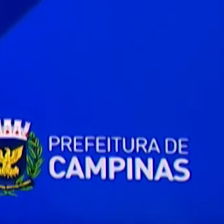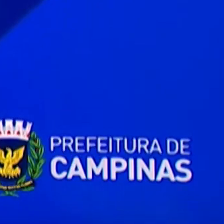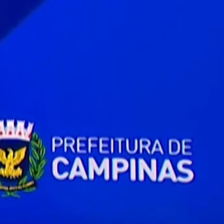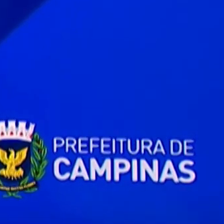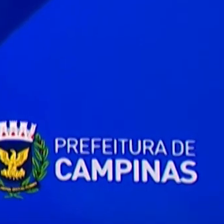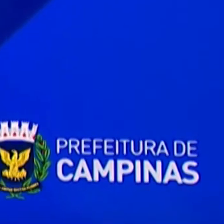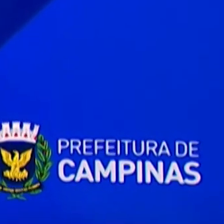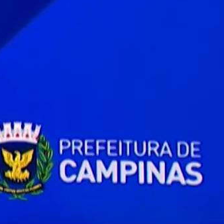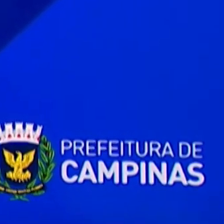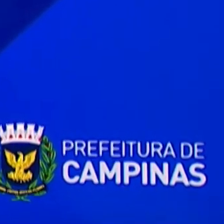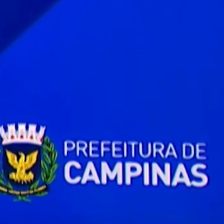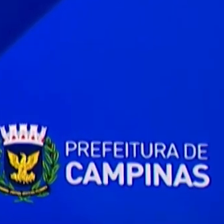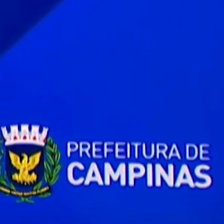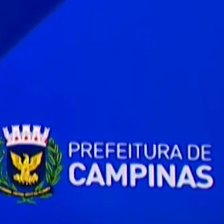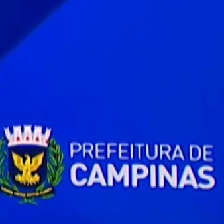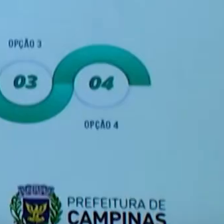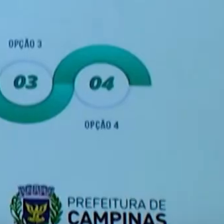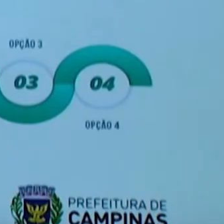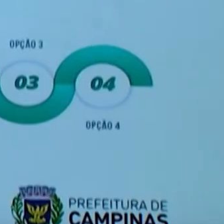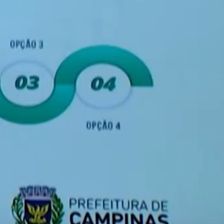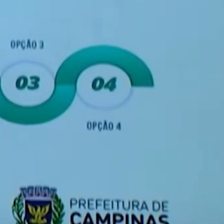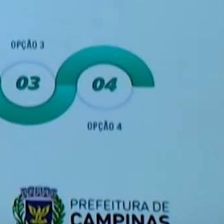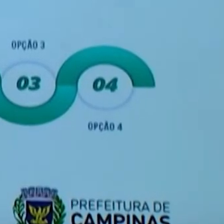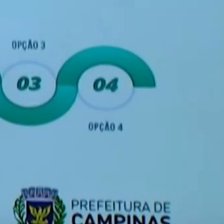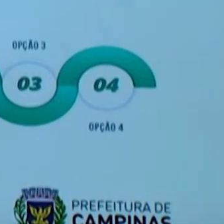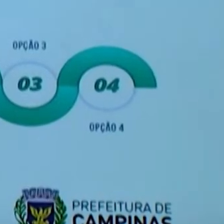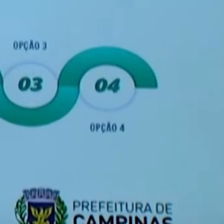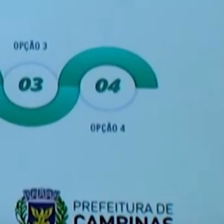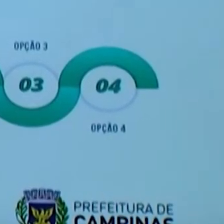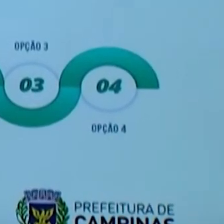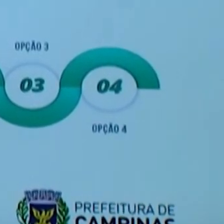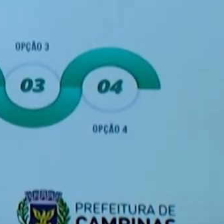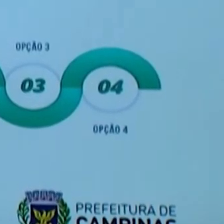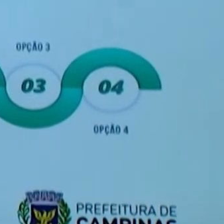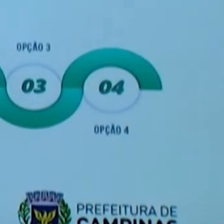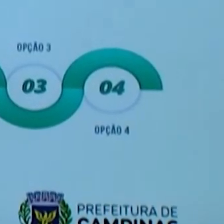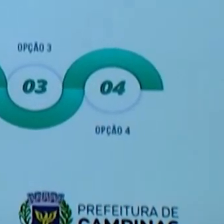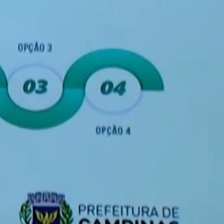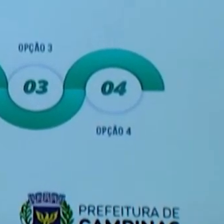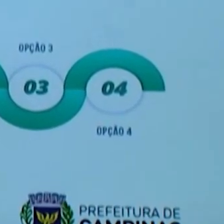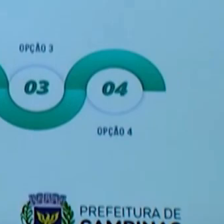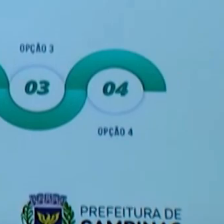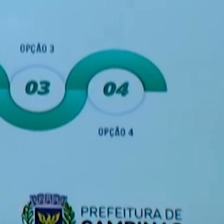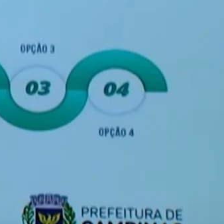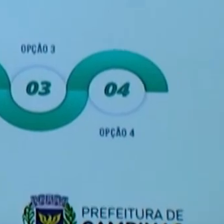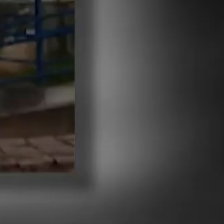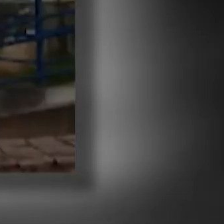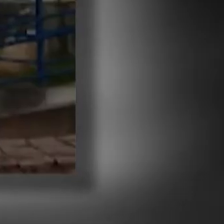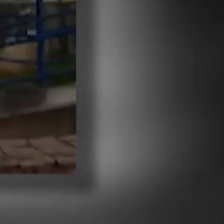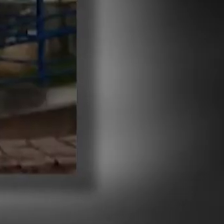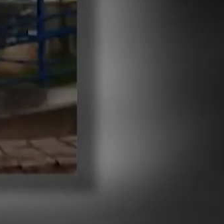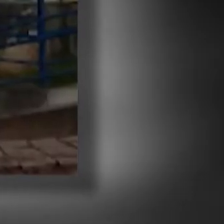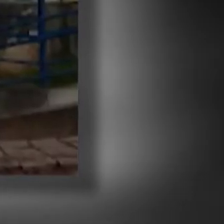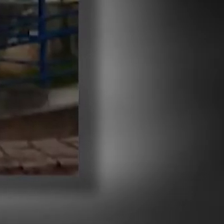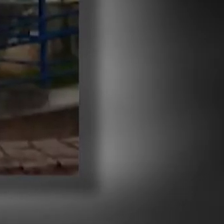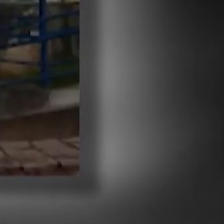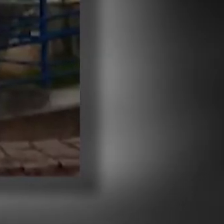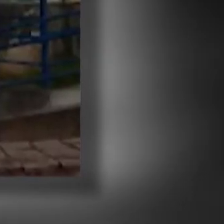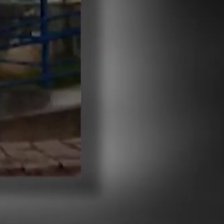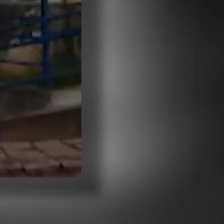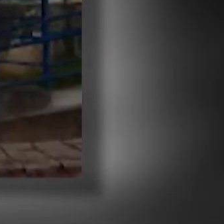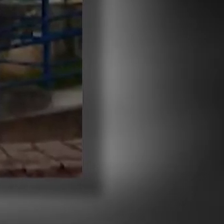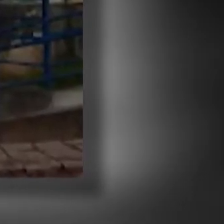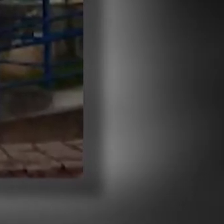atendimento telefônico quanto pelo WhatsApp, que mensurou resultados entre 1º e 16 de janeiro na